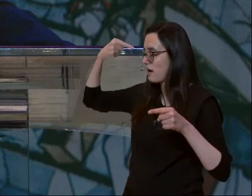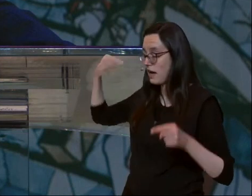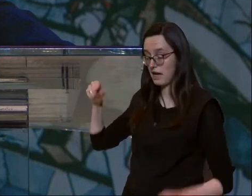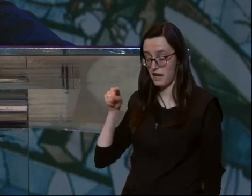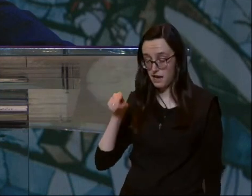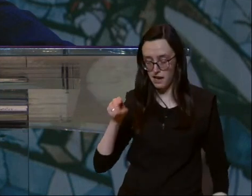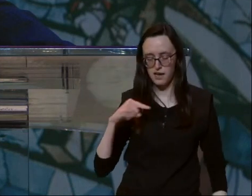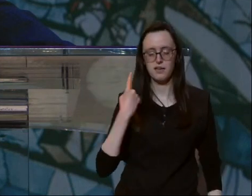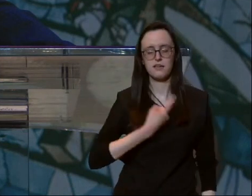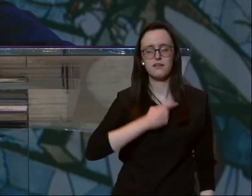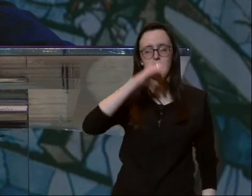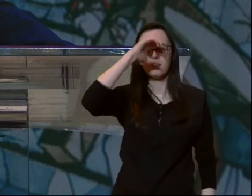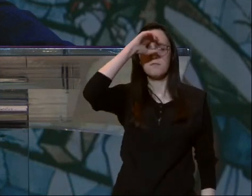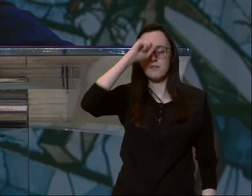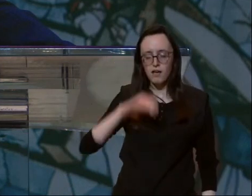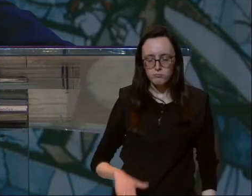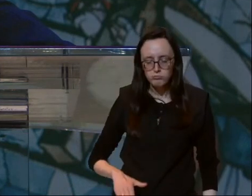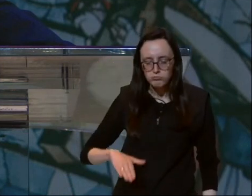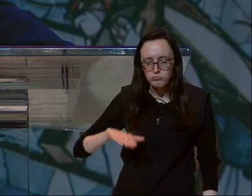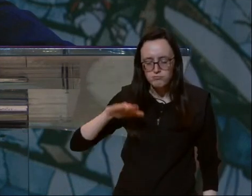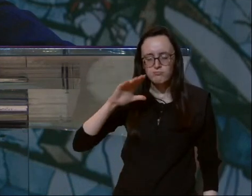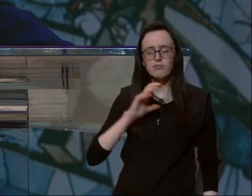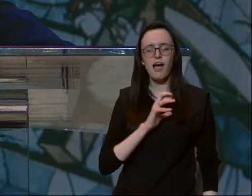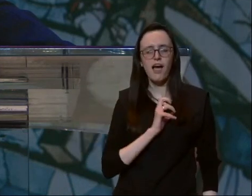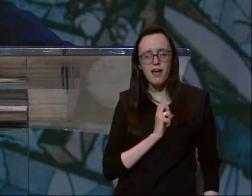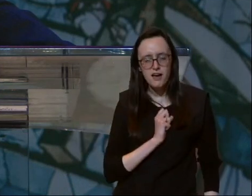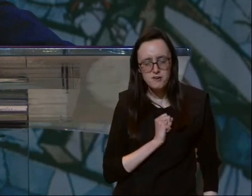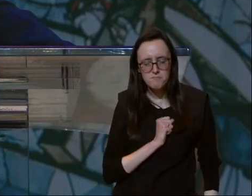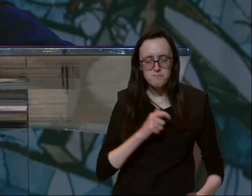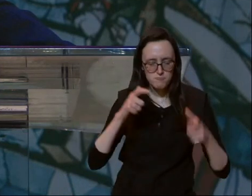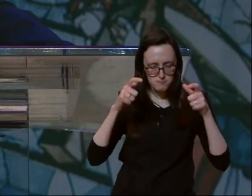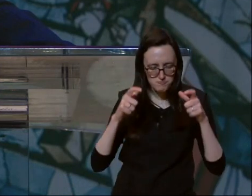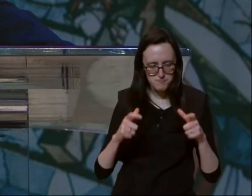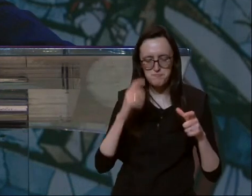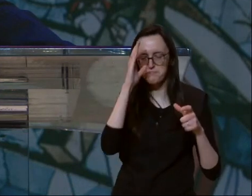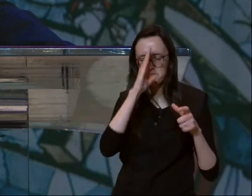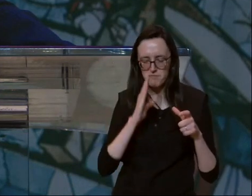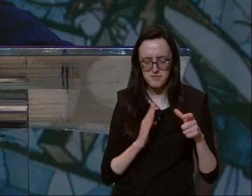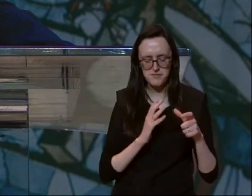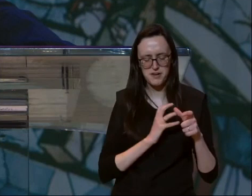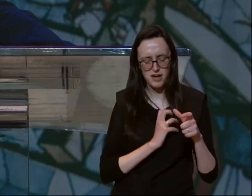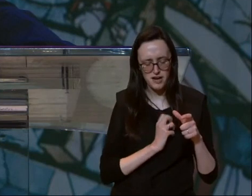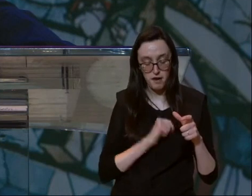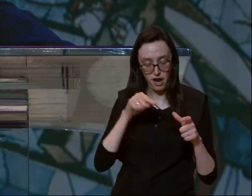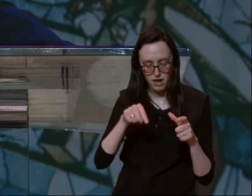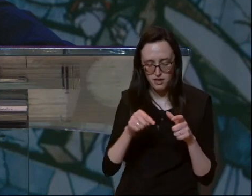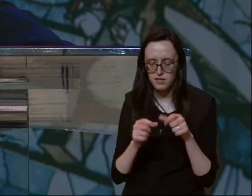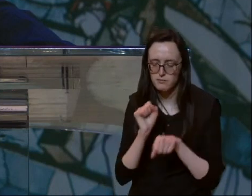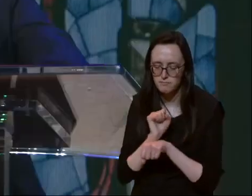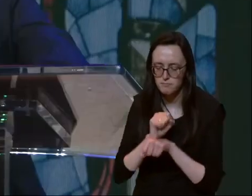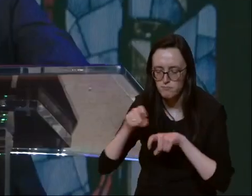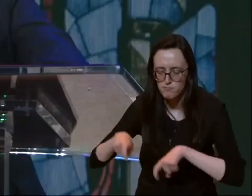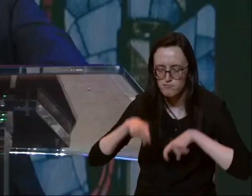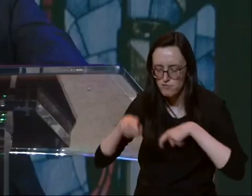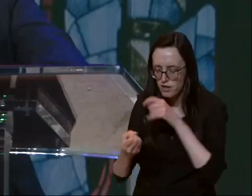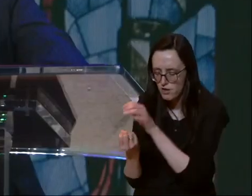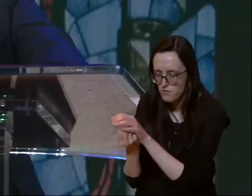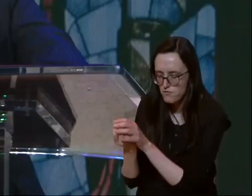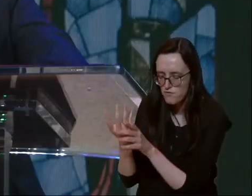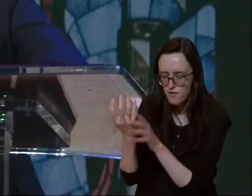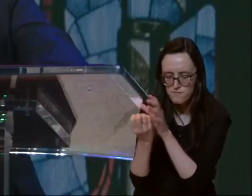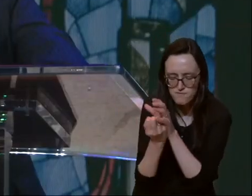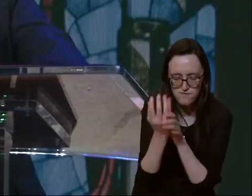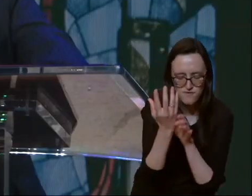Terra que a gente aprendeu a amar. Terra em que o que se planta dá, porque é